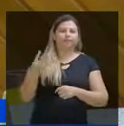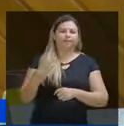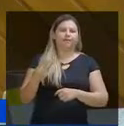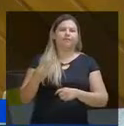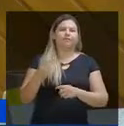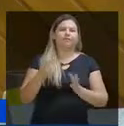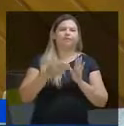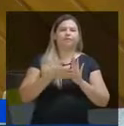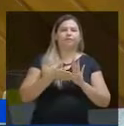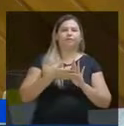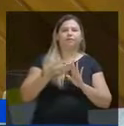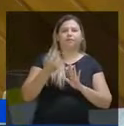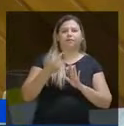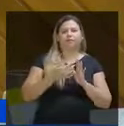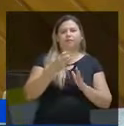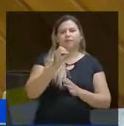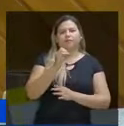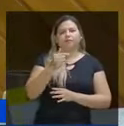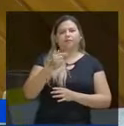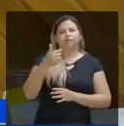autos da prestação de contas